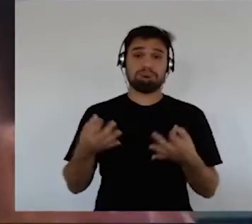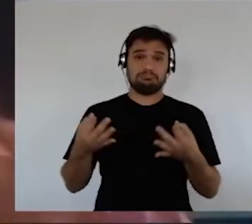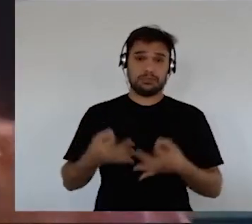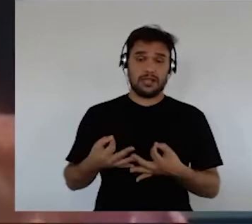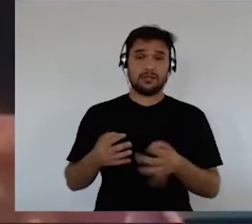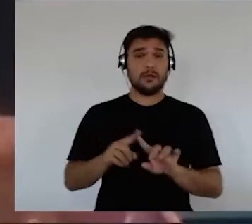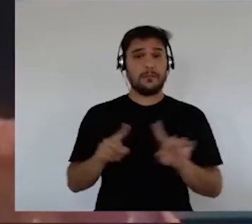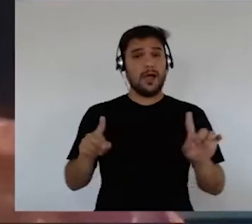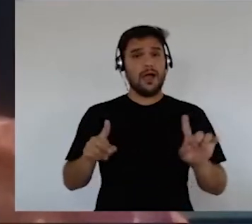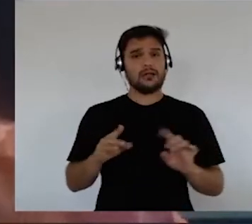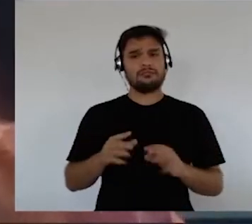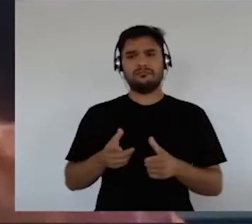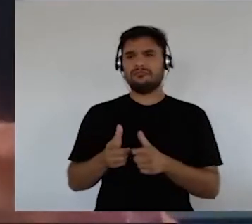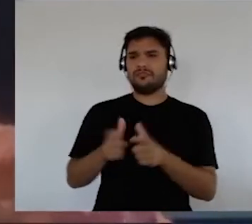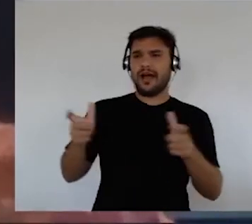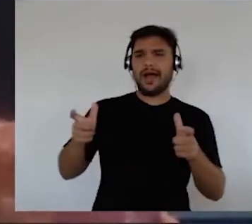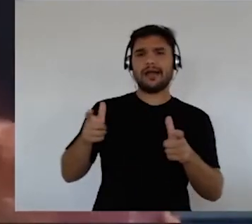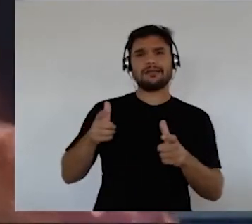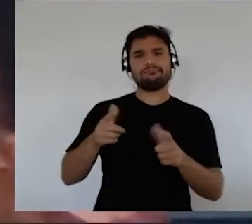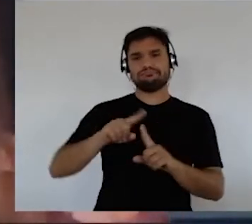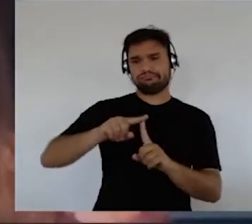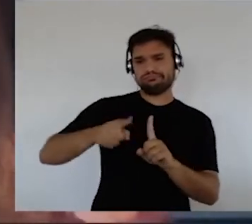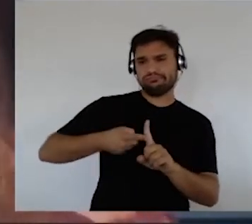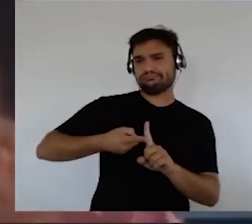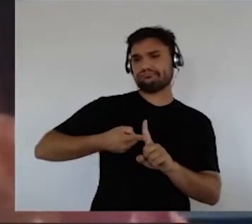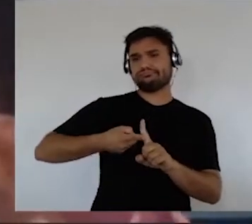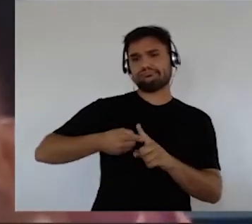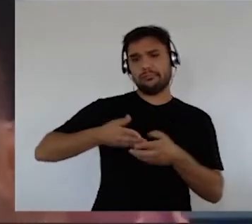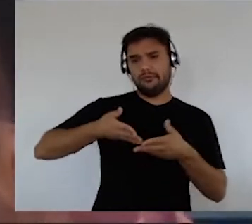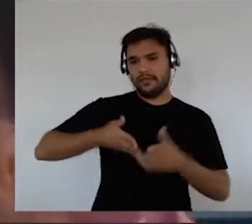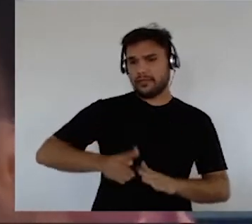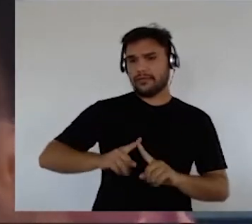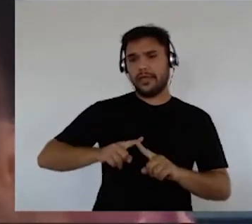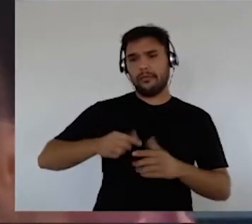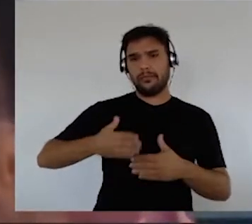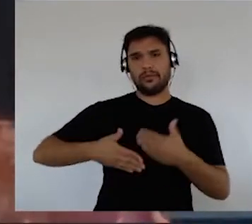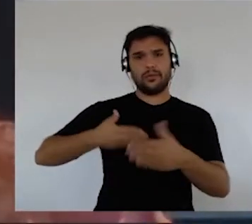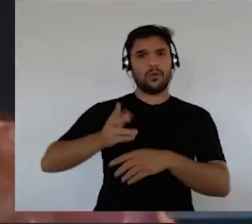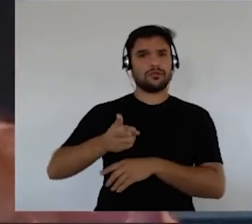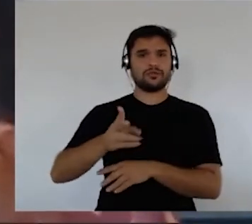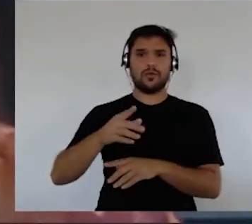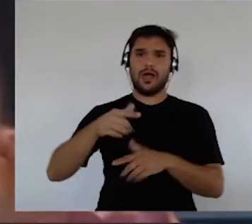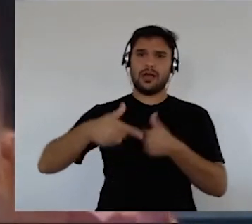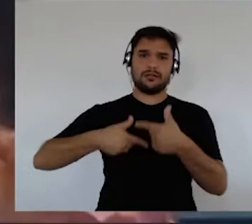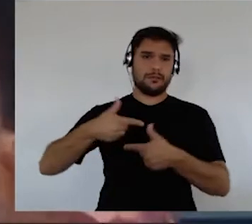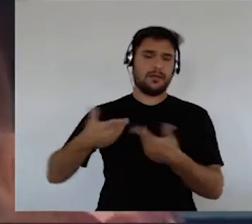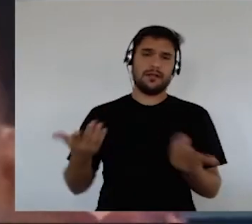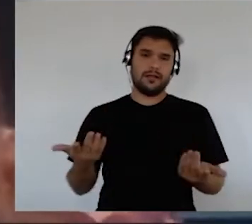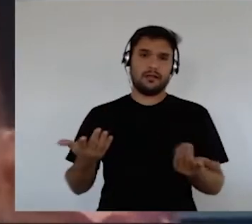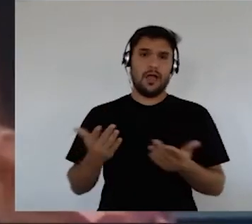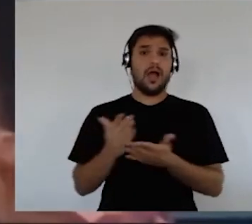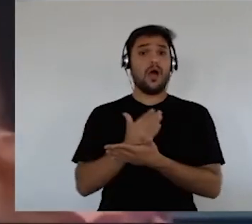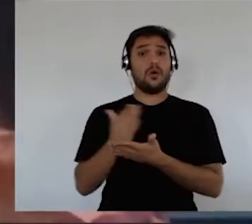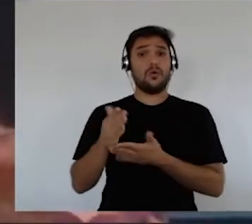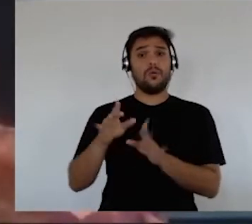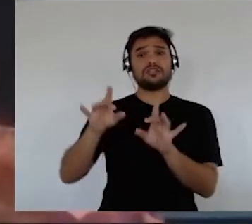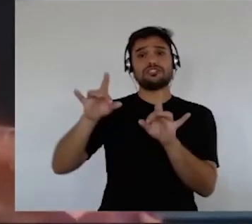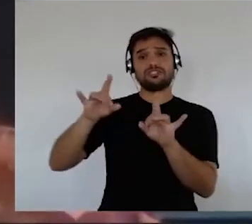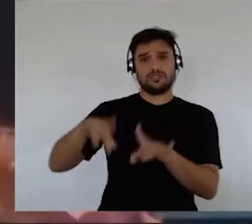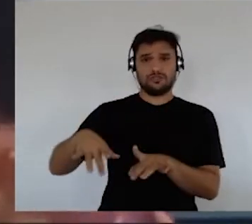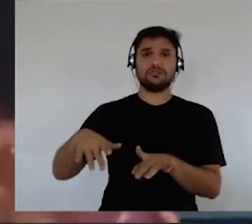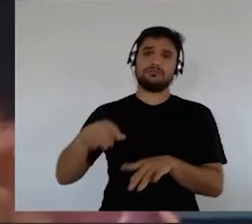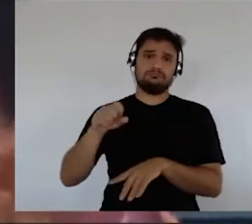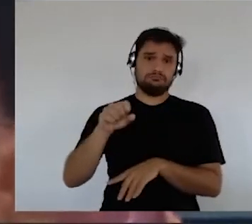muitas se superaram e continuaram o exercício da profissão. Mas é preciso a gente entender que muitas desistiram pelo